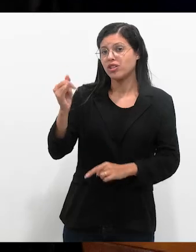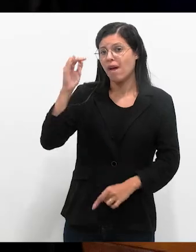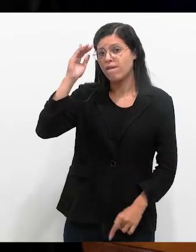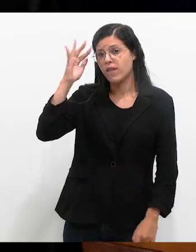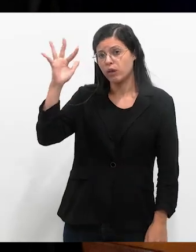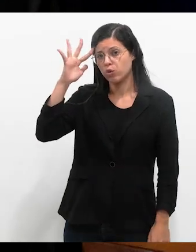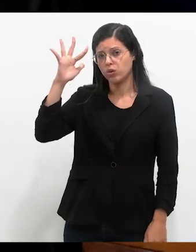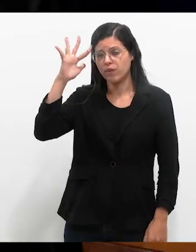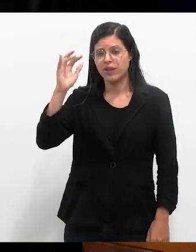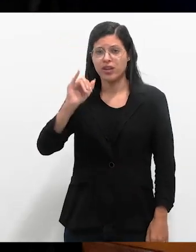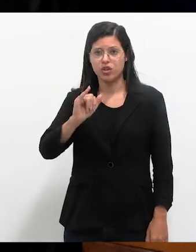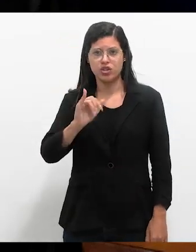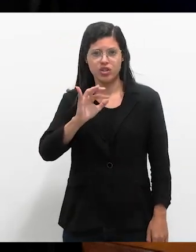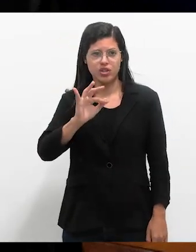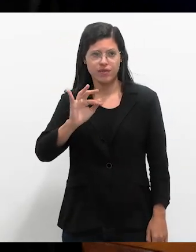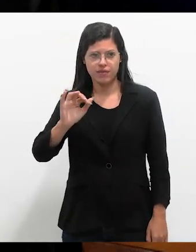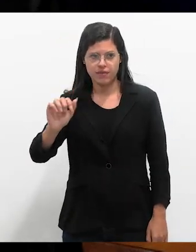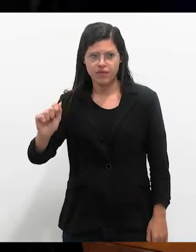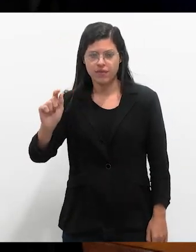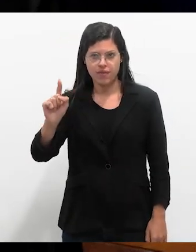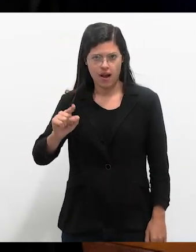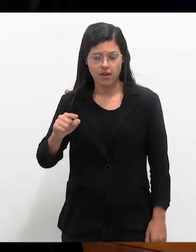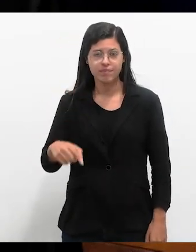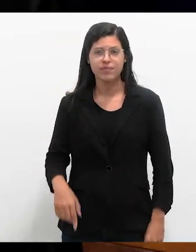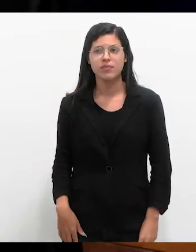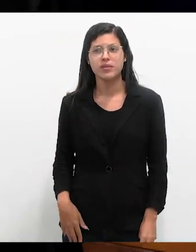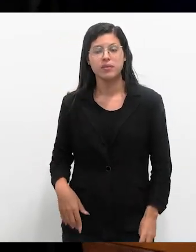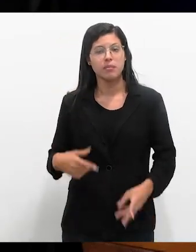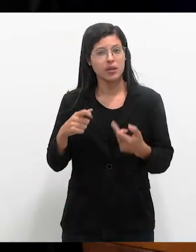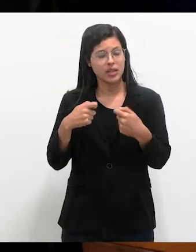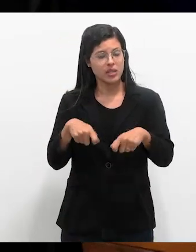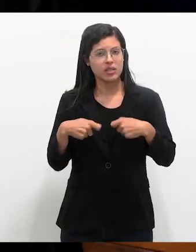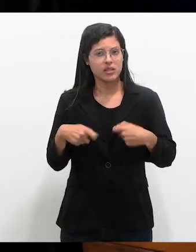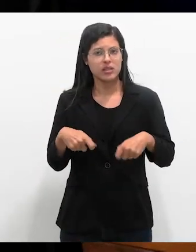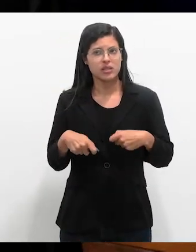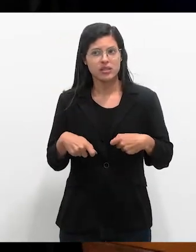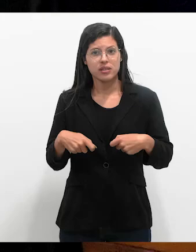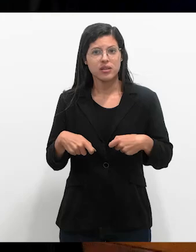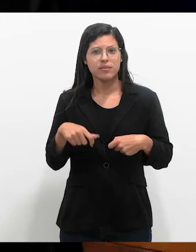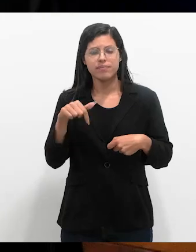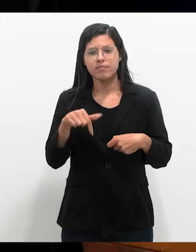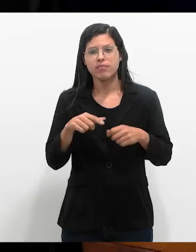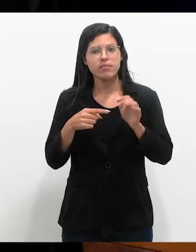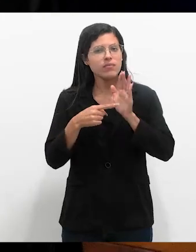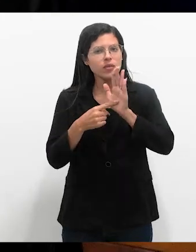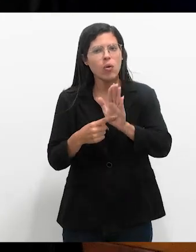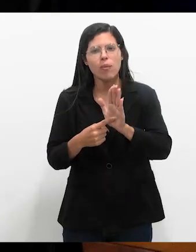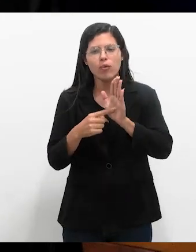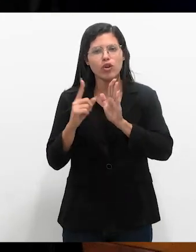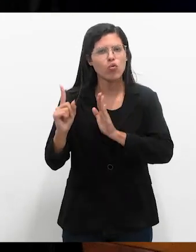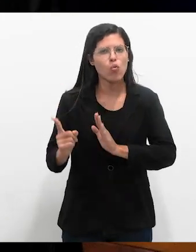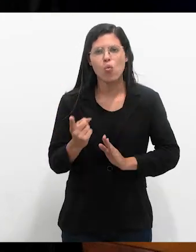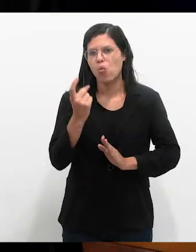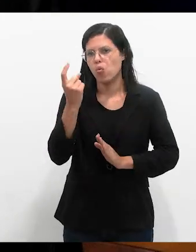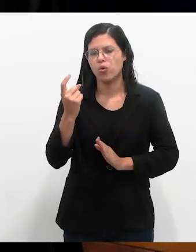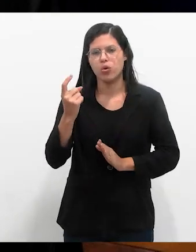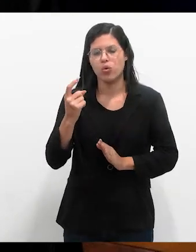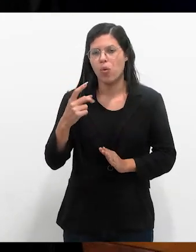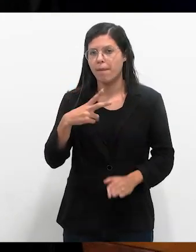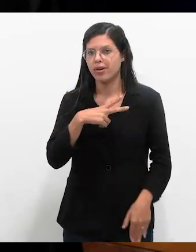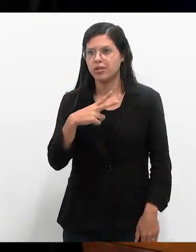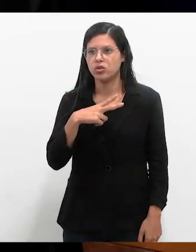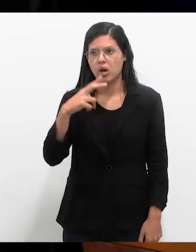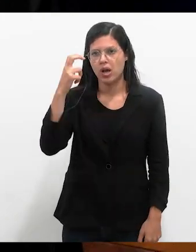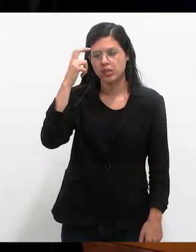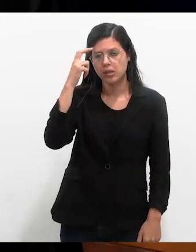de Ifá, o motivo pelo qual existe Ifá. Trazer, na verdade, Ifá como algo individual, particular, trazendo a